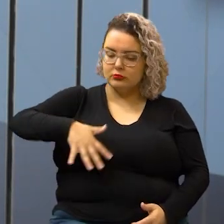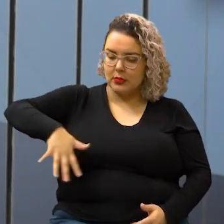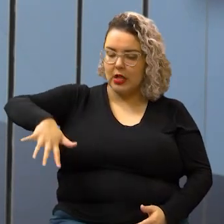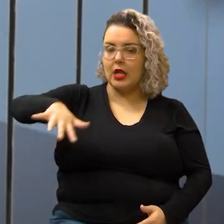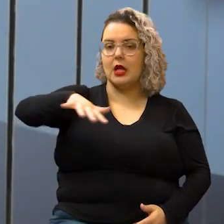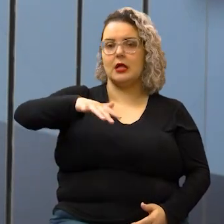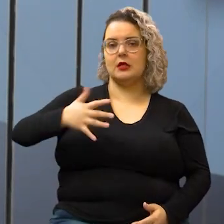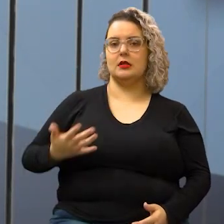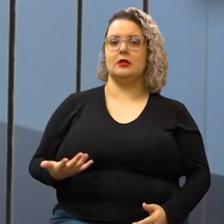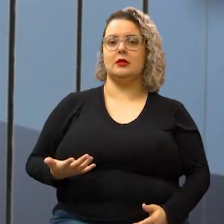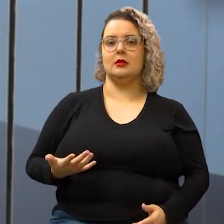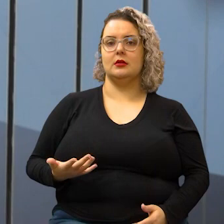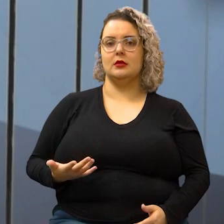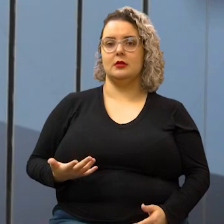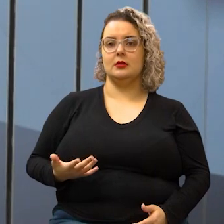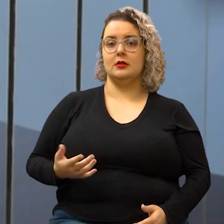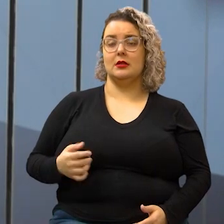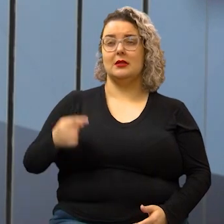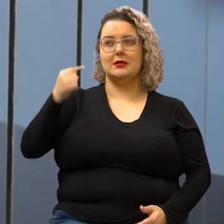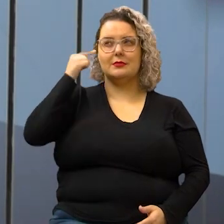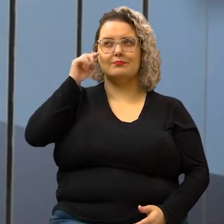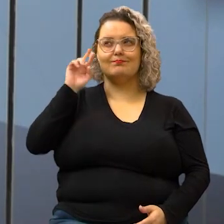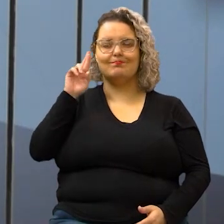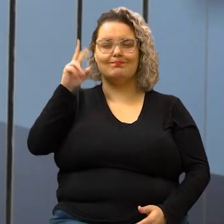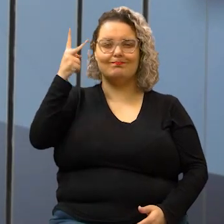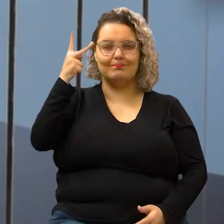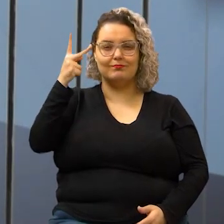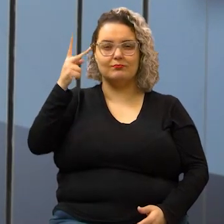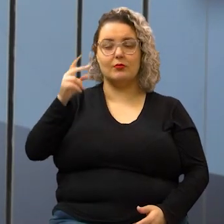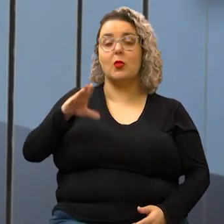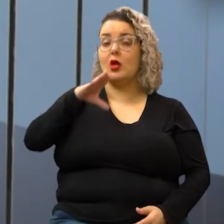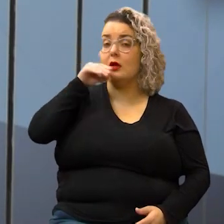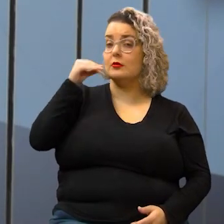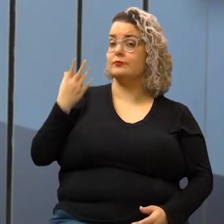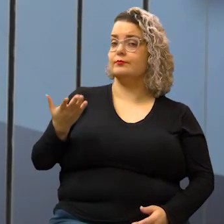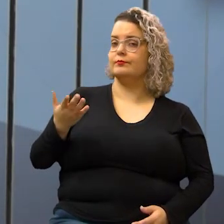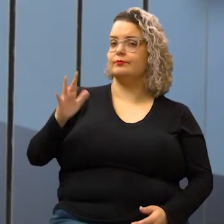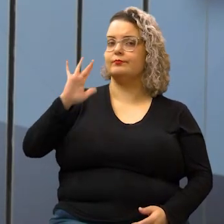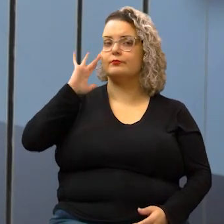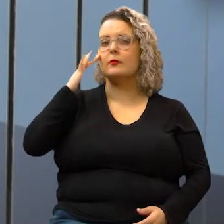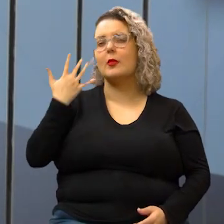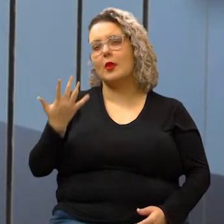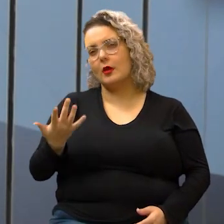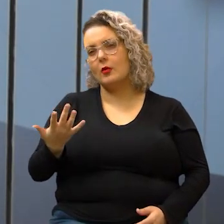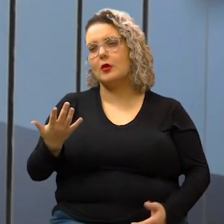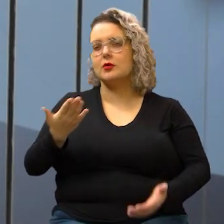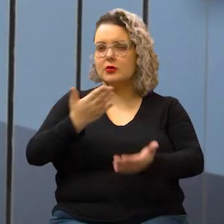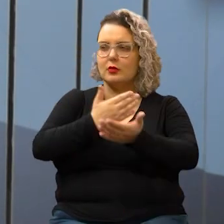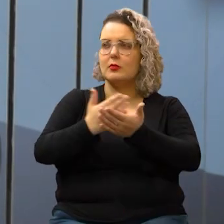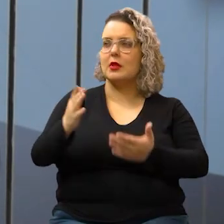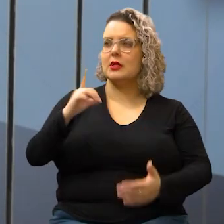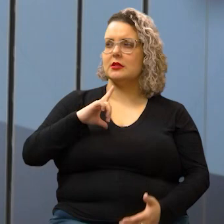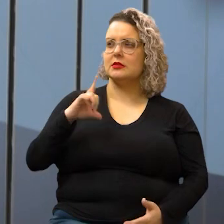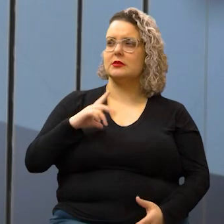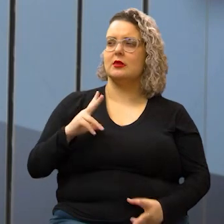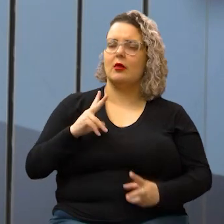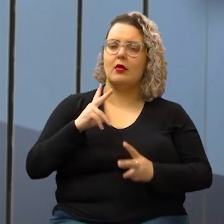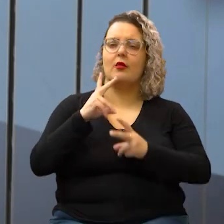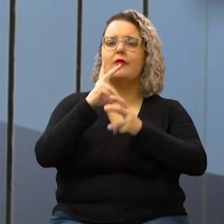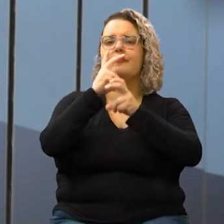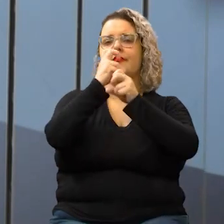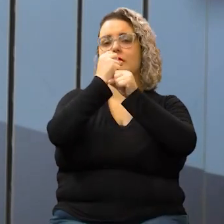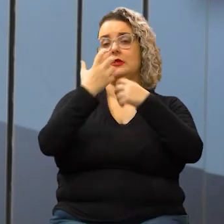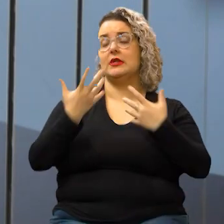lado, né, e essa ficha cai para o adolescente, eu acho que a gente passa a ter um